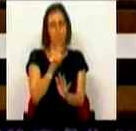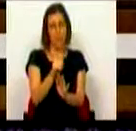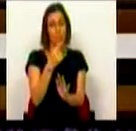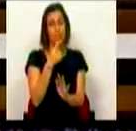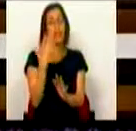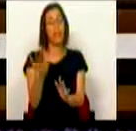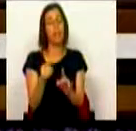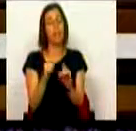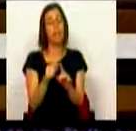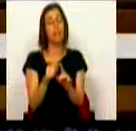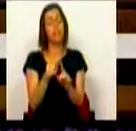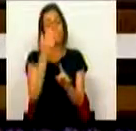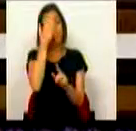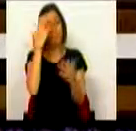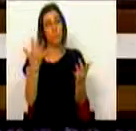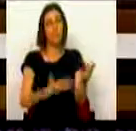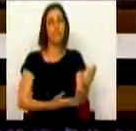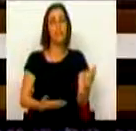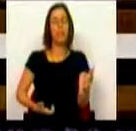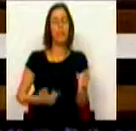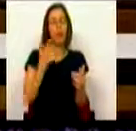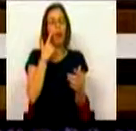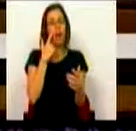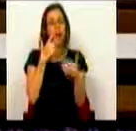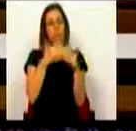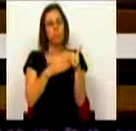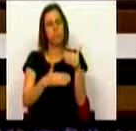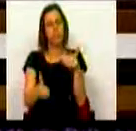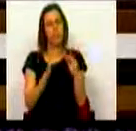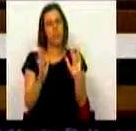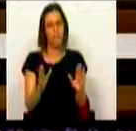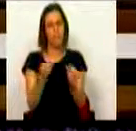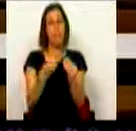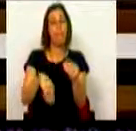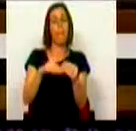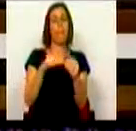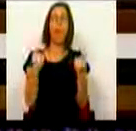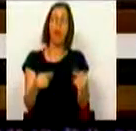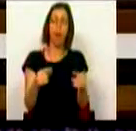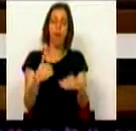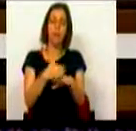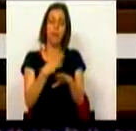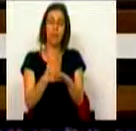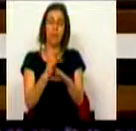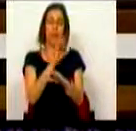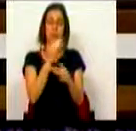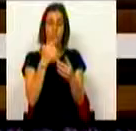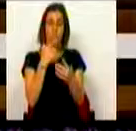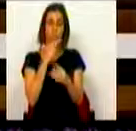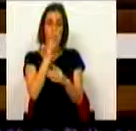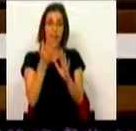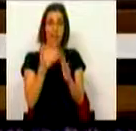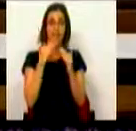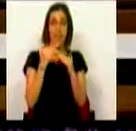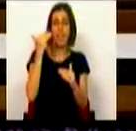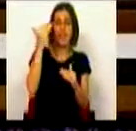seja, naquilo que se considera o desemprego de muito longa duração. Adicionalmente, há, neste setor, uma elevada preponderância de idades